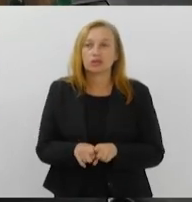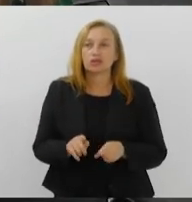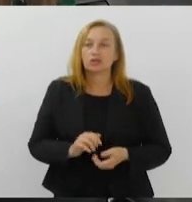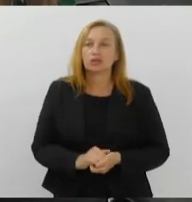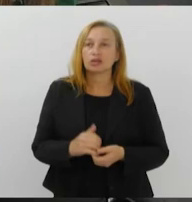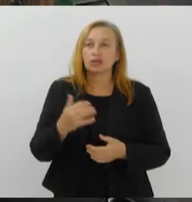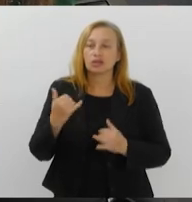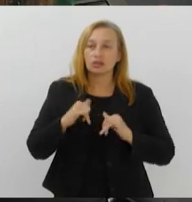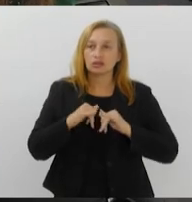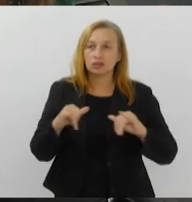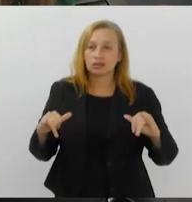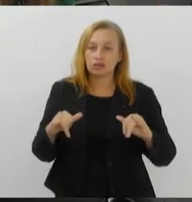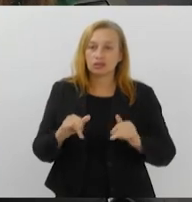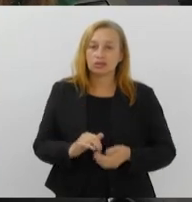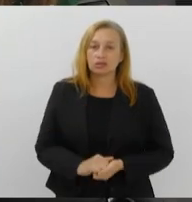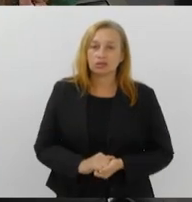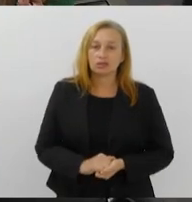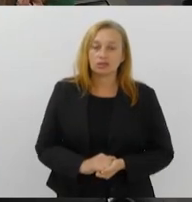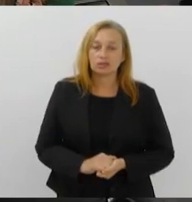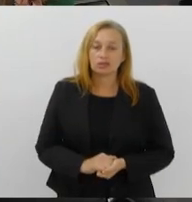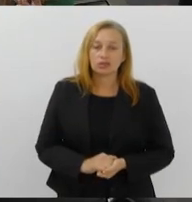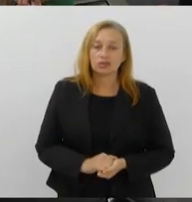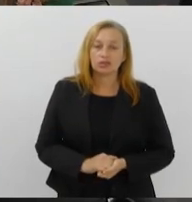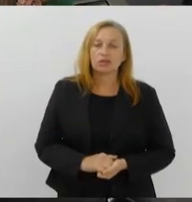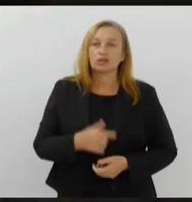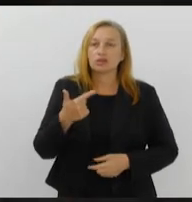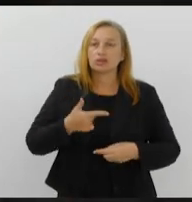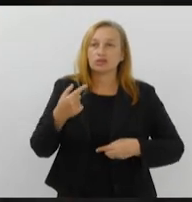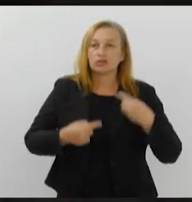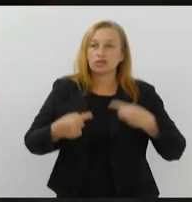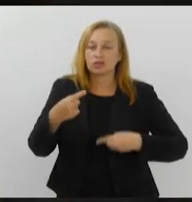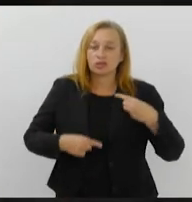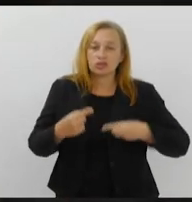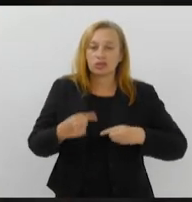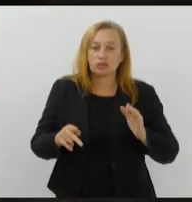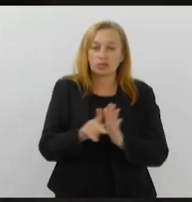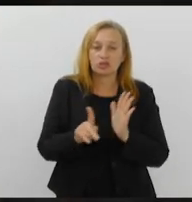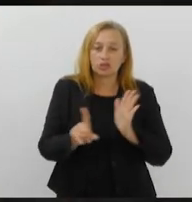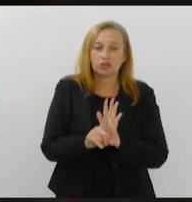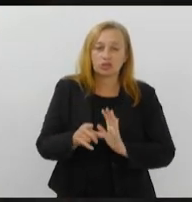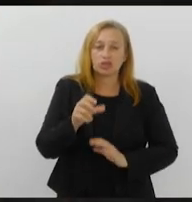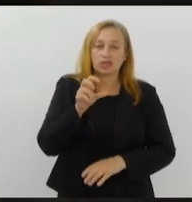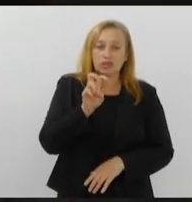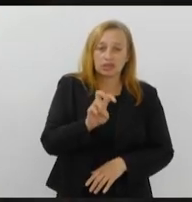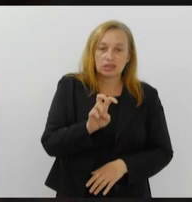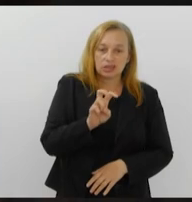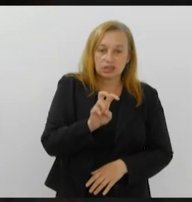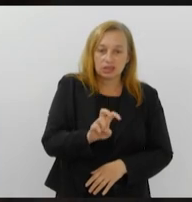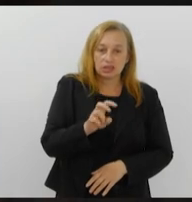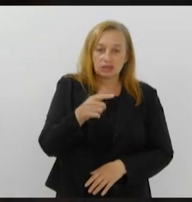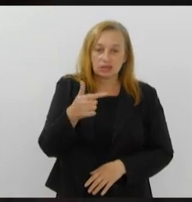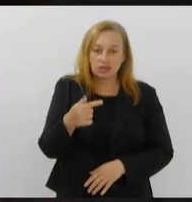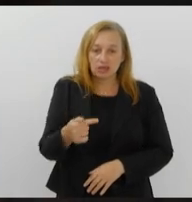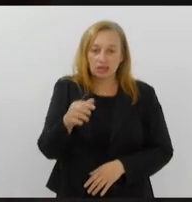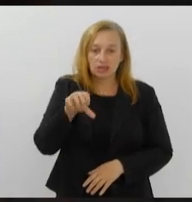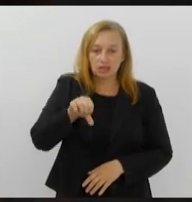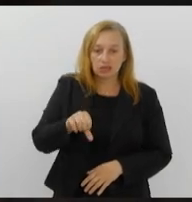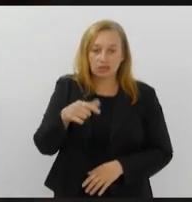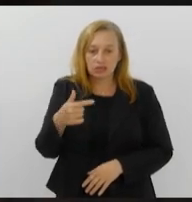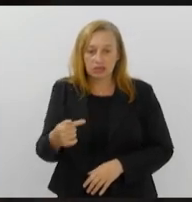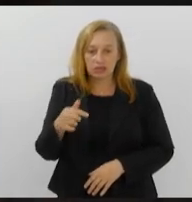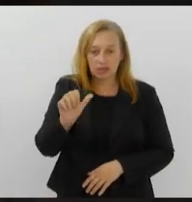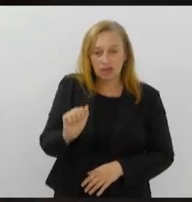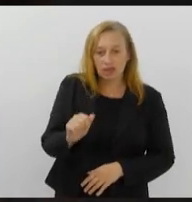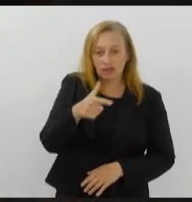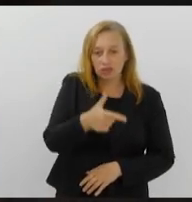Anuncio. Em segunda discussão, redação do vencido, projeto de lei número 5797-A de 22, de autoria